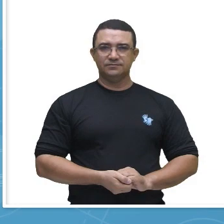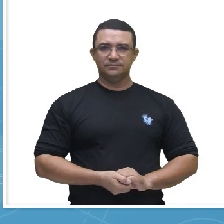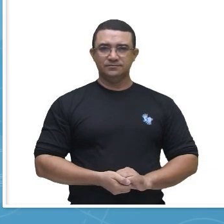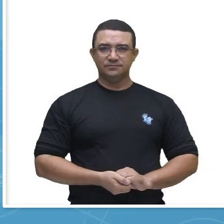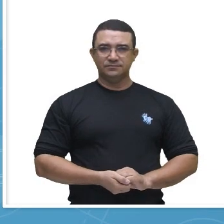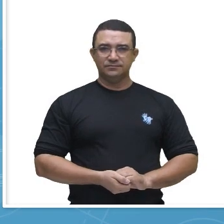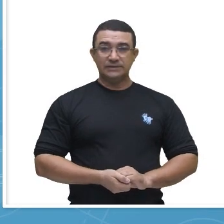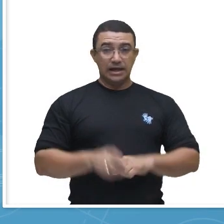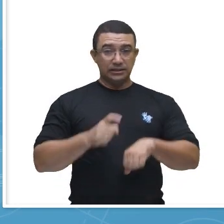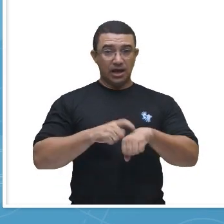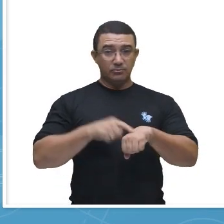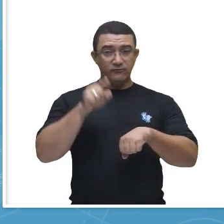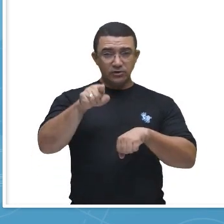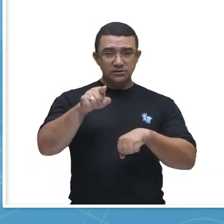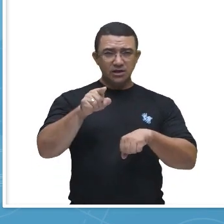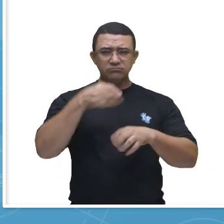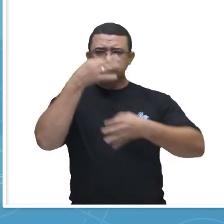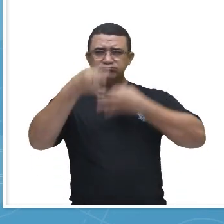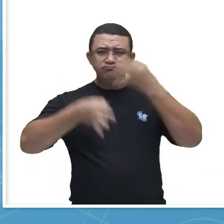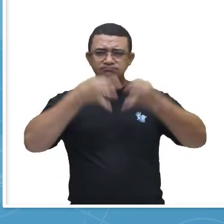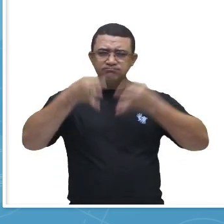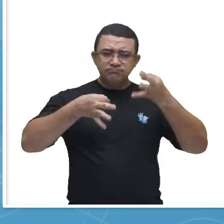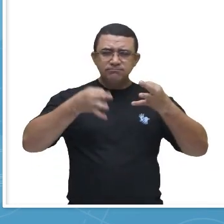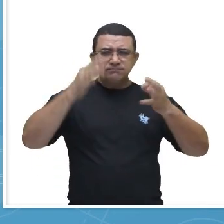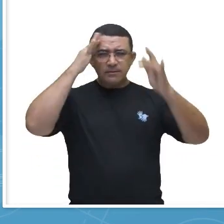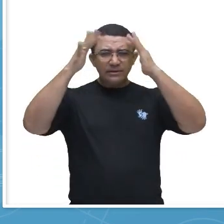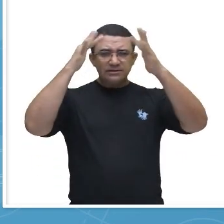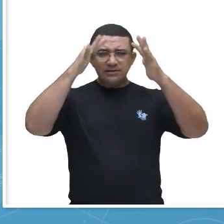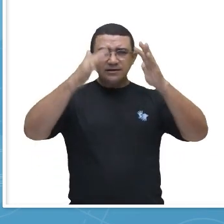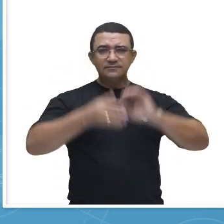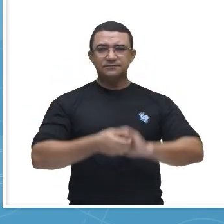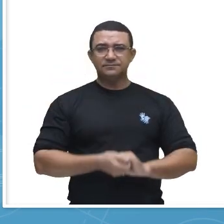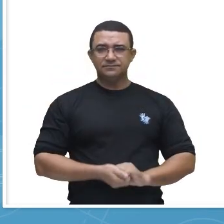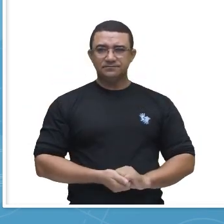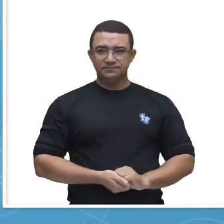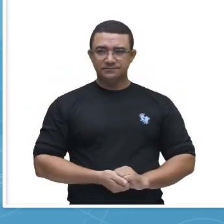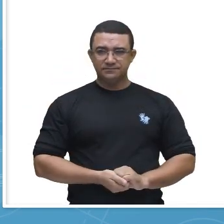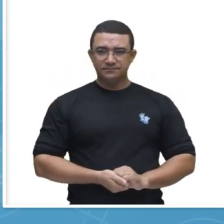Tempinho aí para vocês responderem também, já eu retorno.